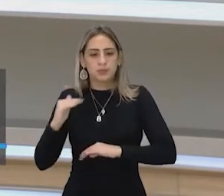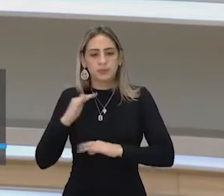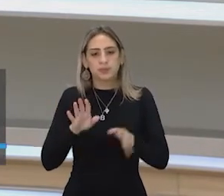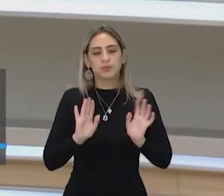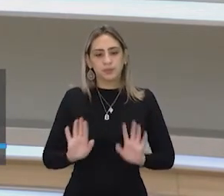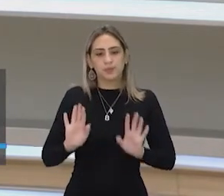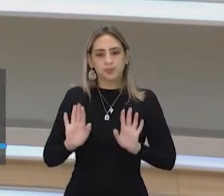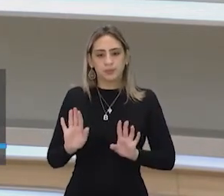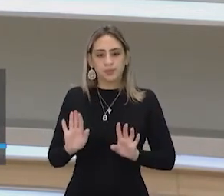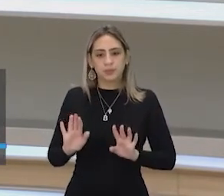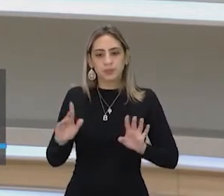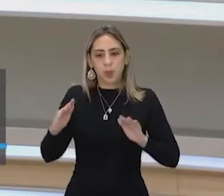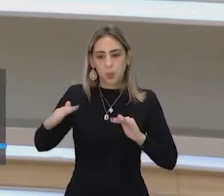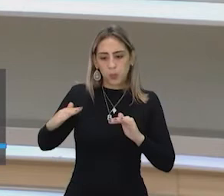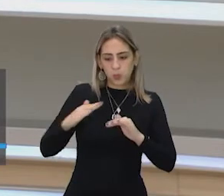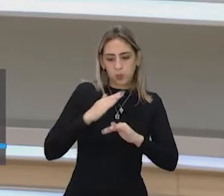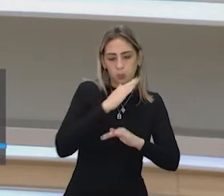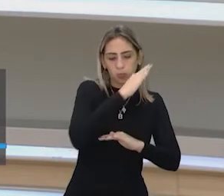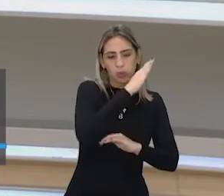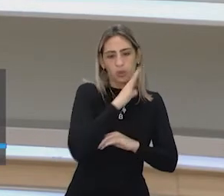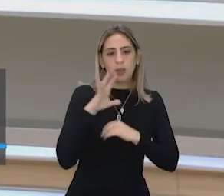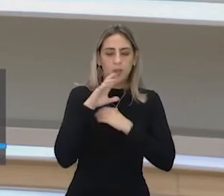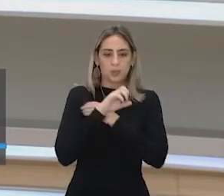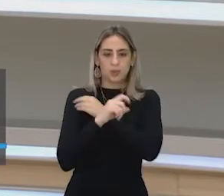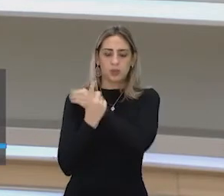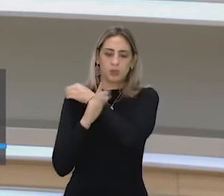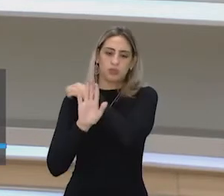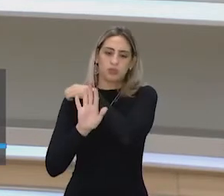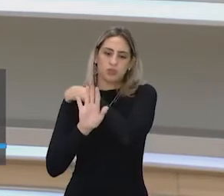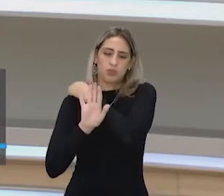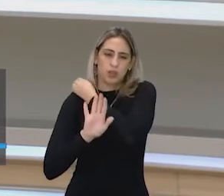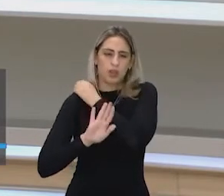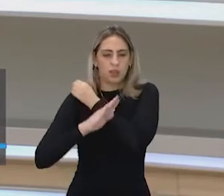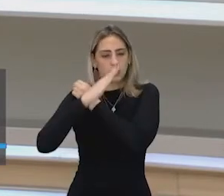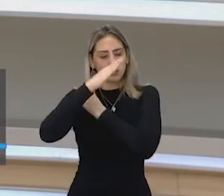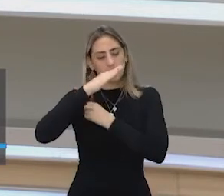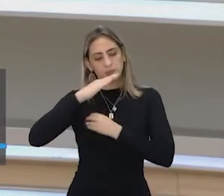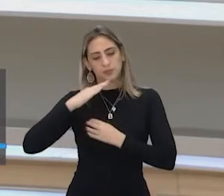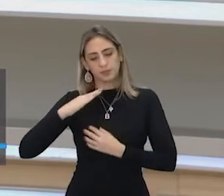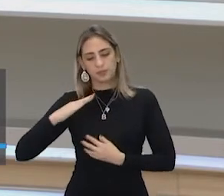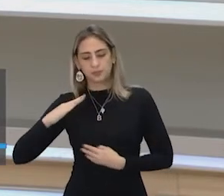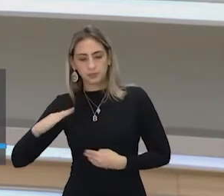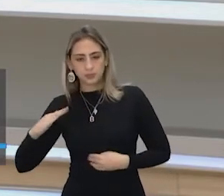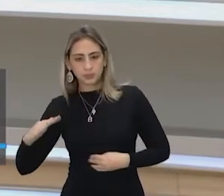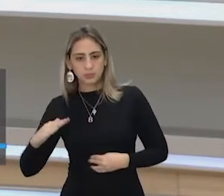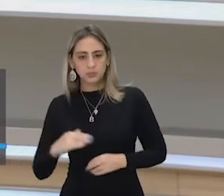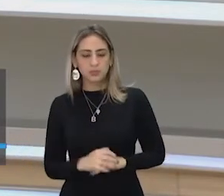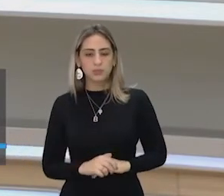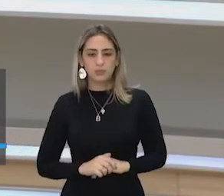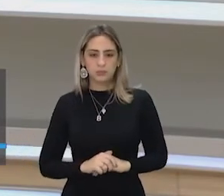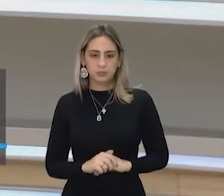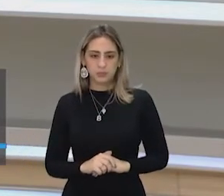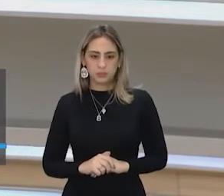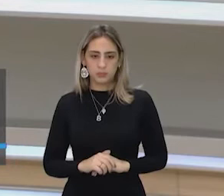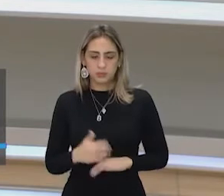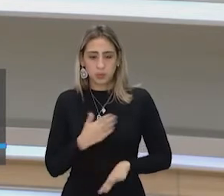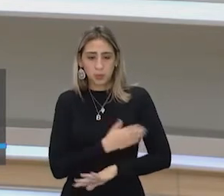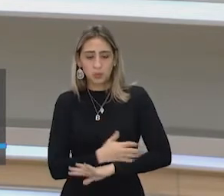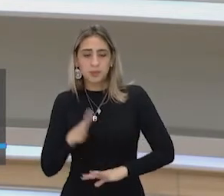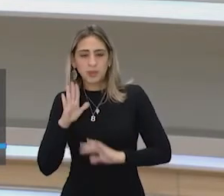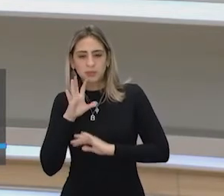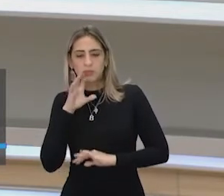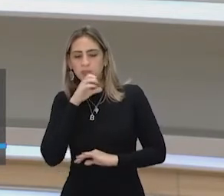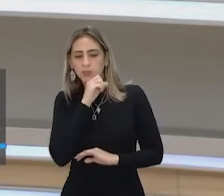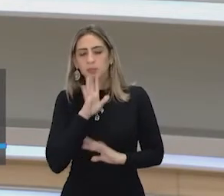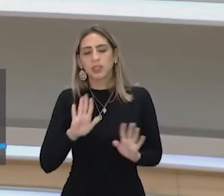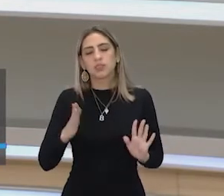devagar e aumenta rapidamente, ou ela é uma curva decrescente para o outro lado, né? Quando ela começa mais rápido e